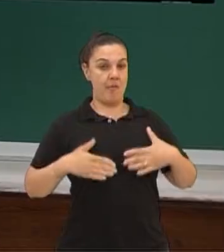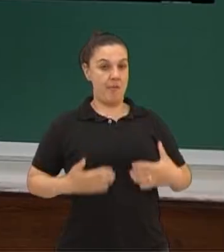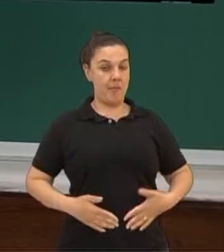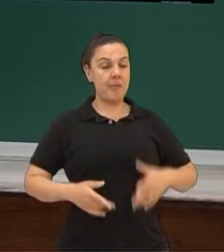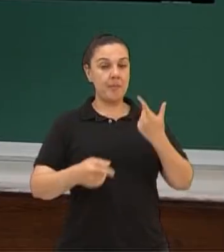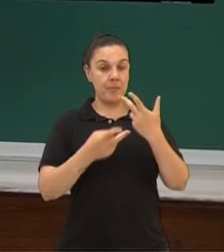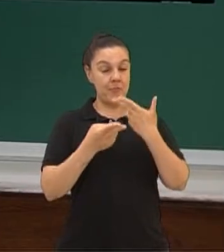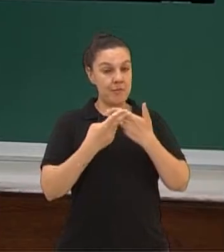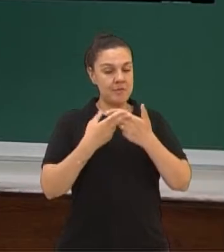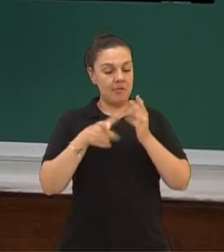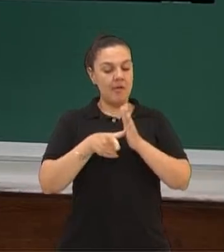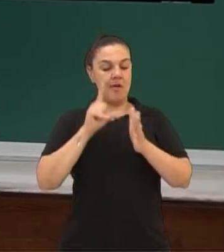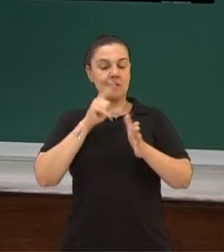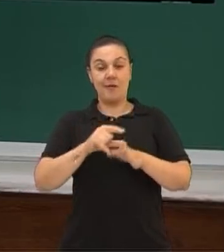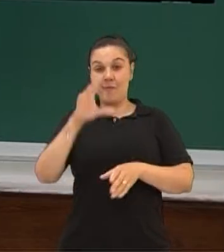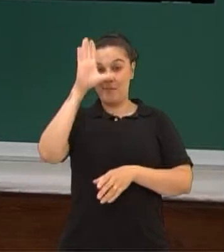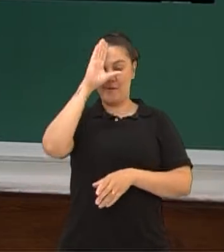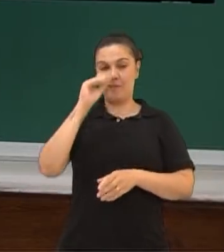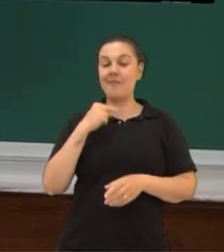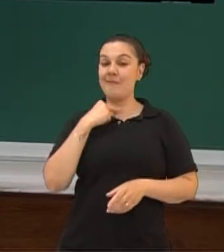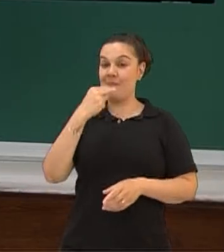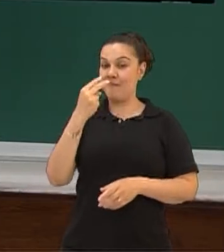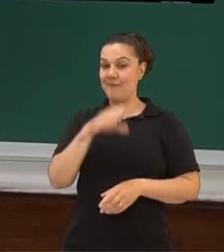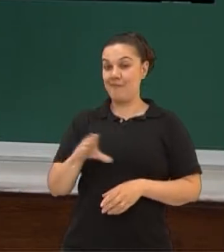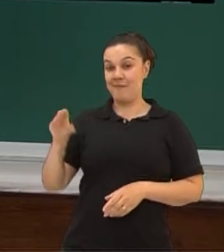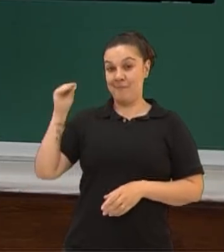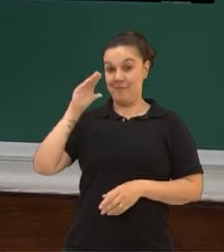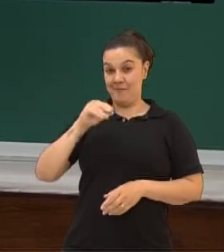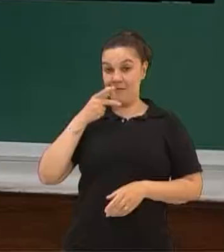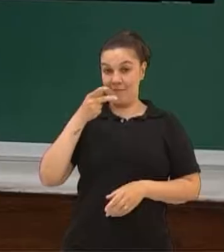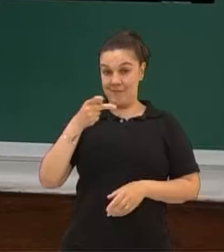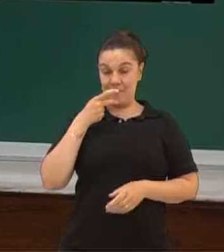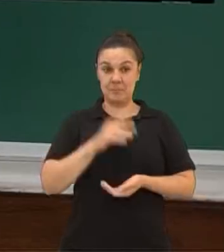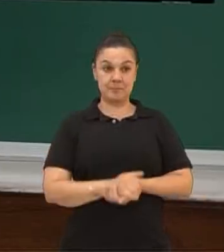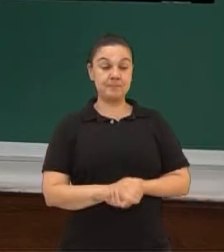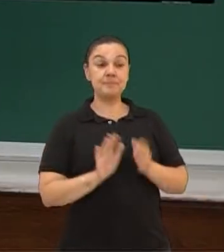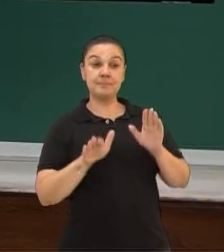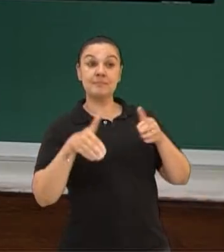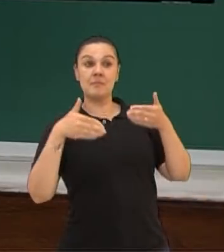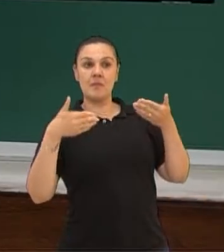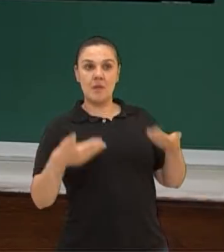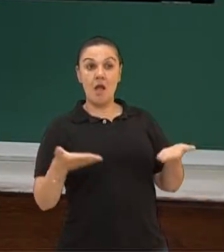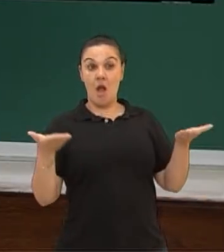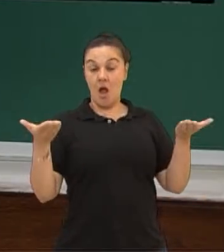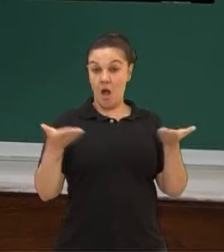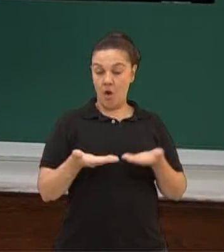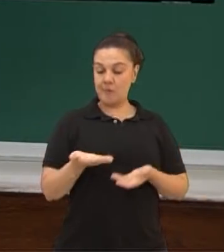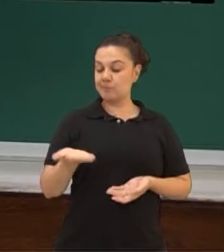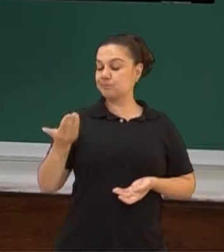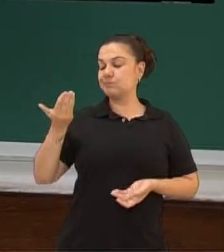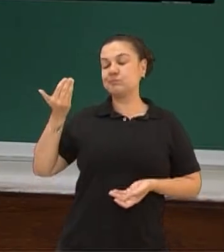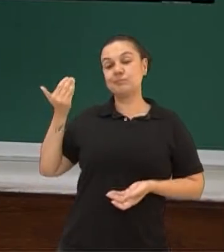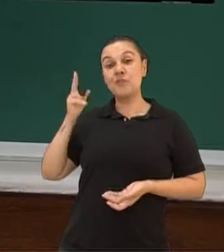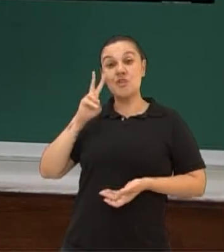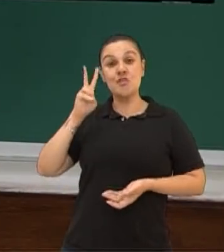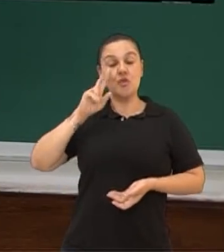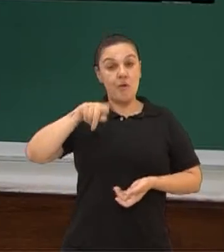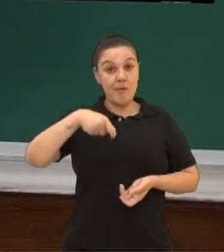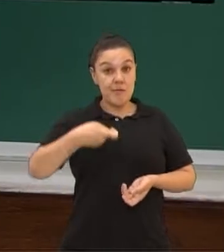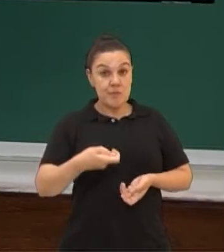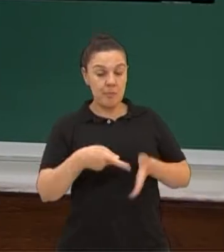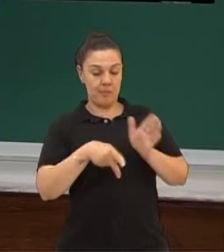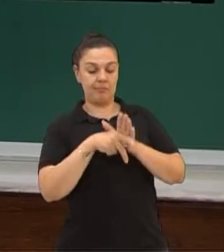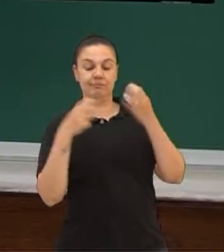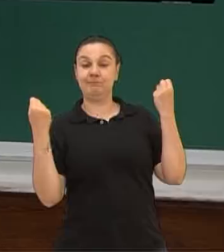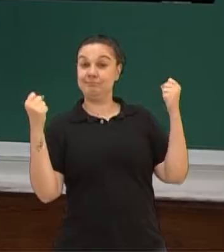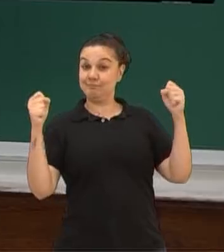mesmo da gente aprender a falar. Bom, sendo assim, nós vamos agora falar sobre a história da educação física. A gente entendeu, né,